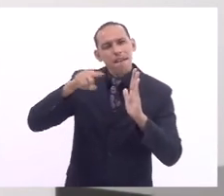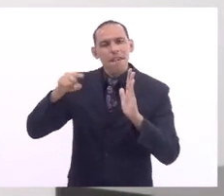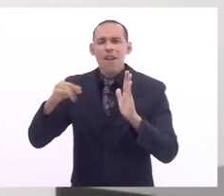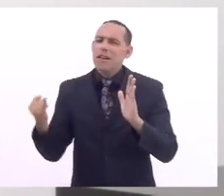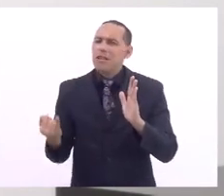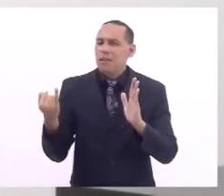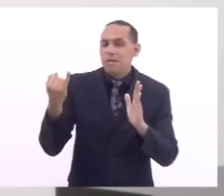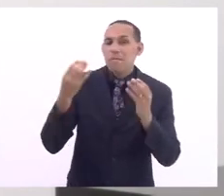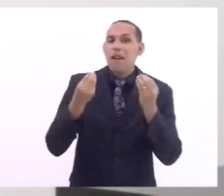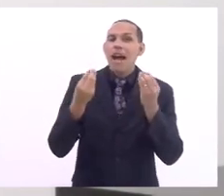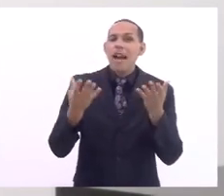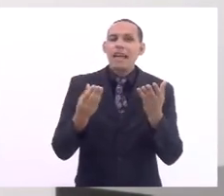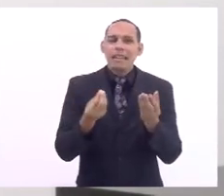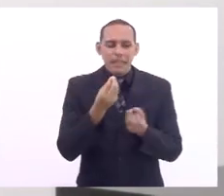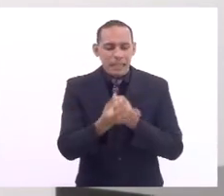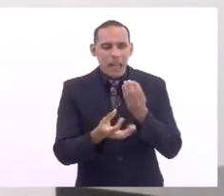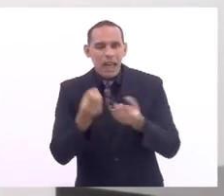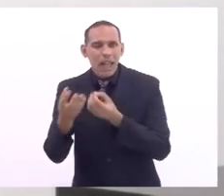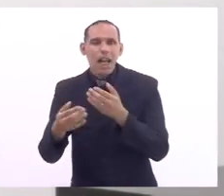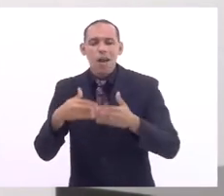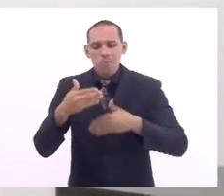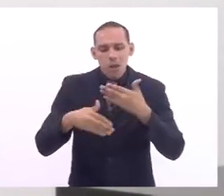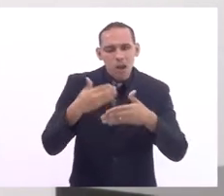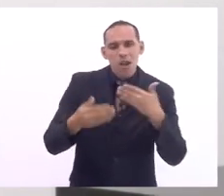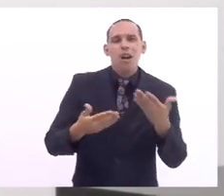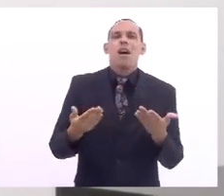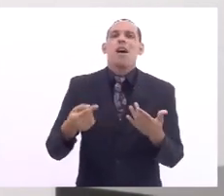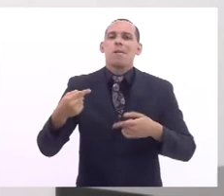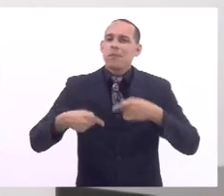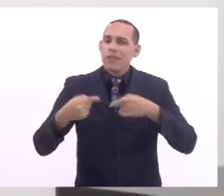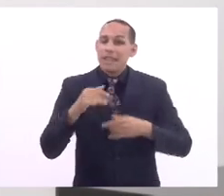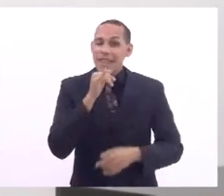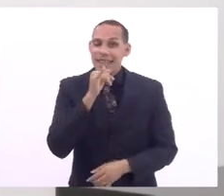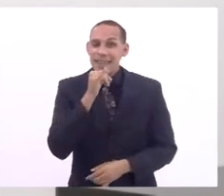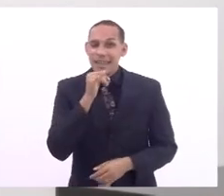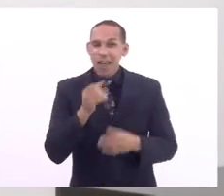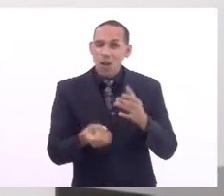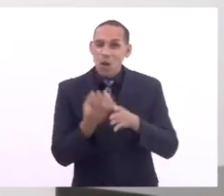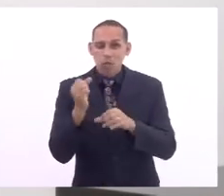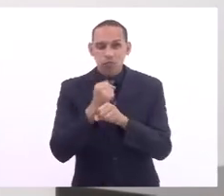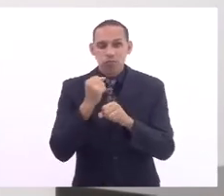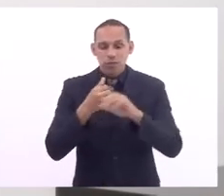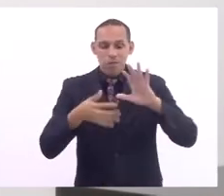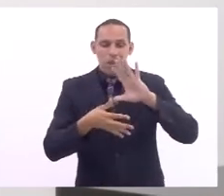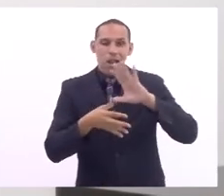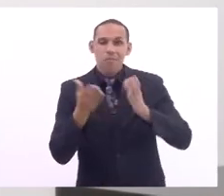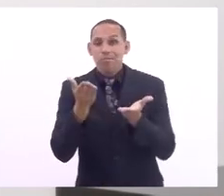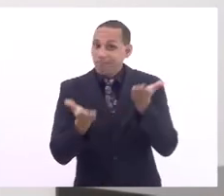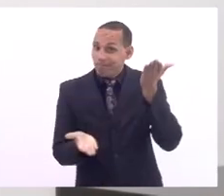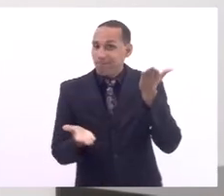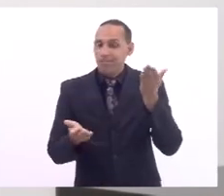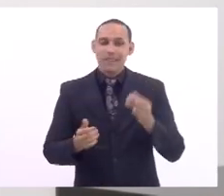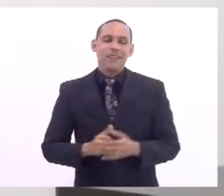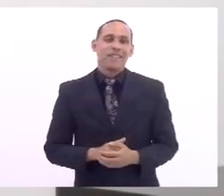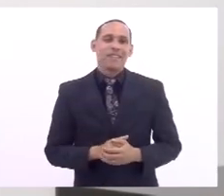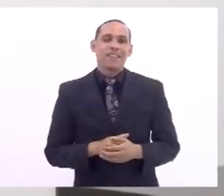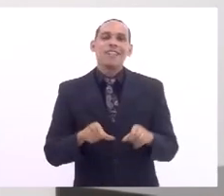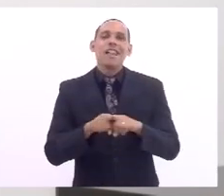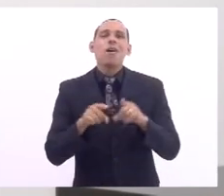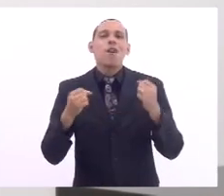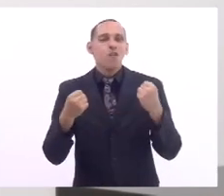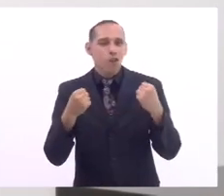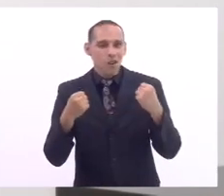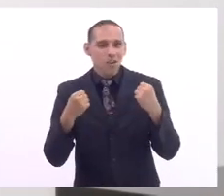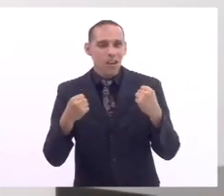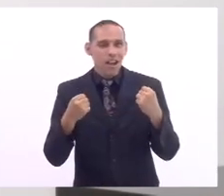para subsidiar o processo de incidência política e destaco por exemplo a construção dos mapas da desigualdade é para o